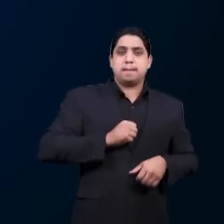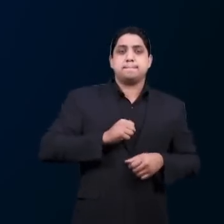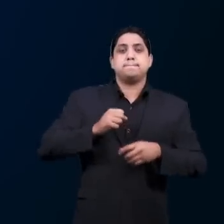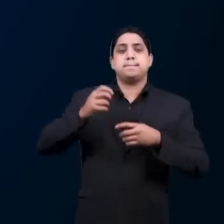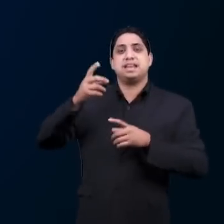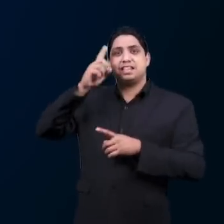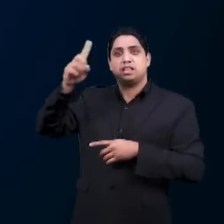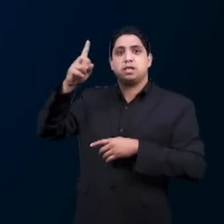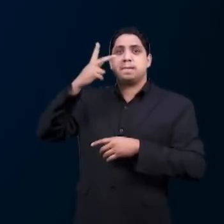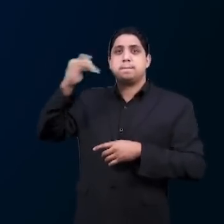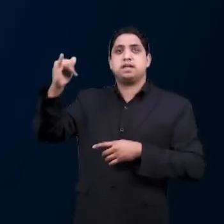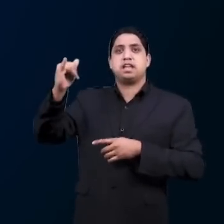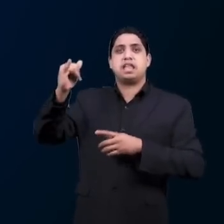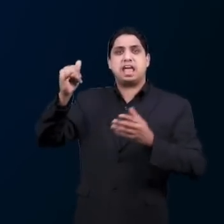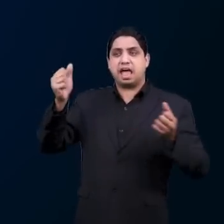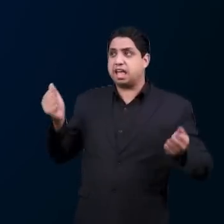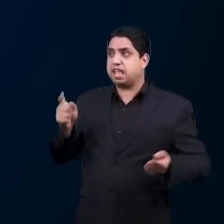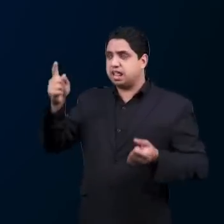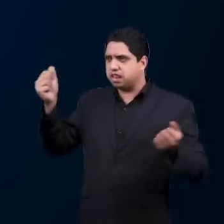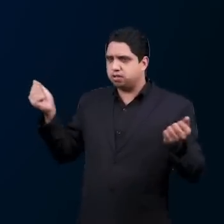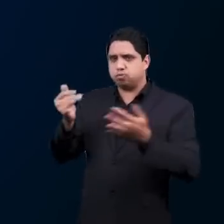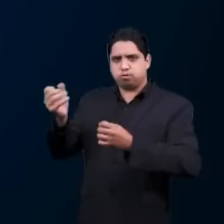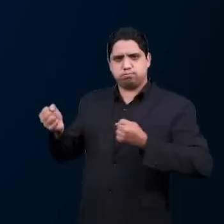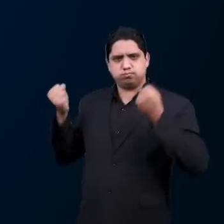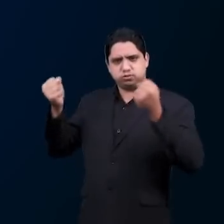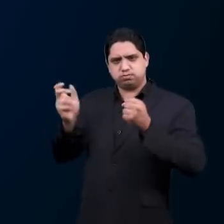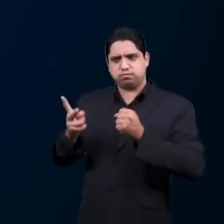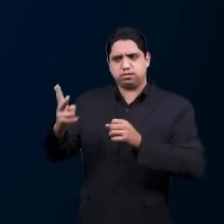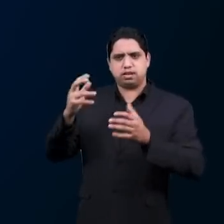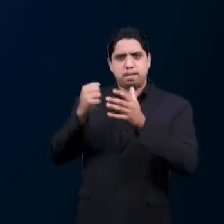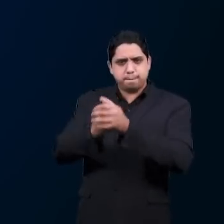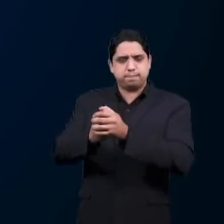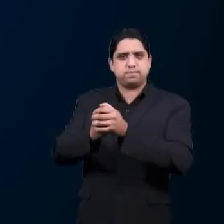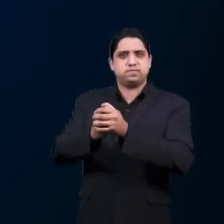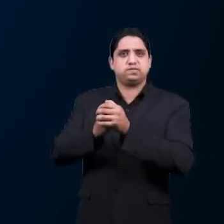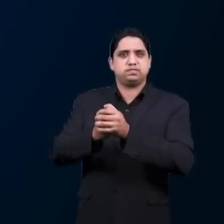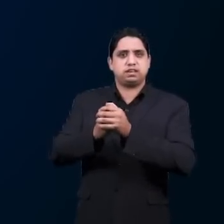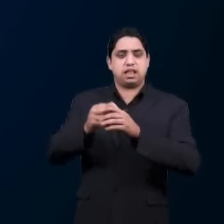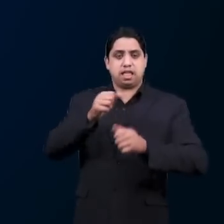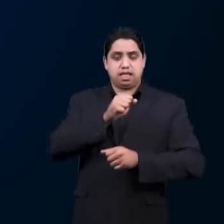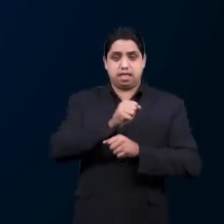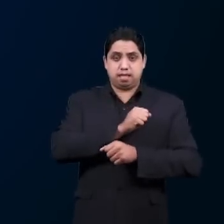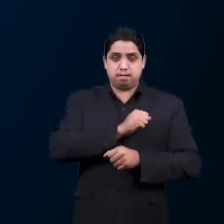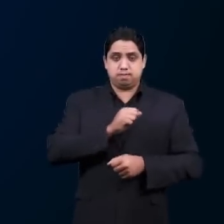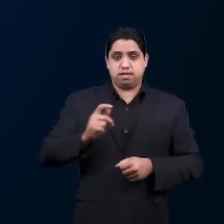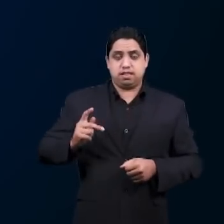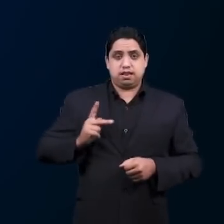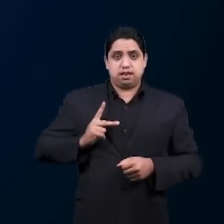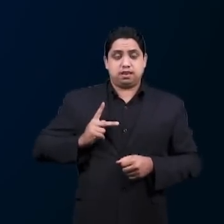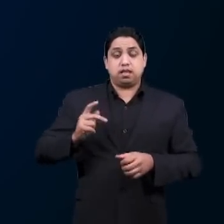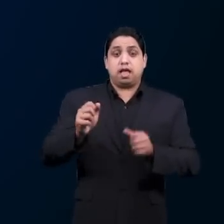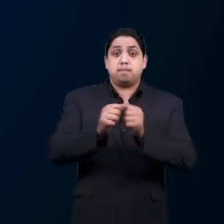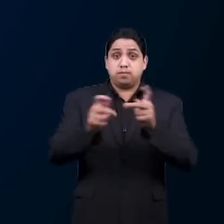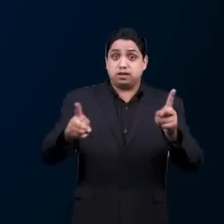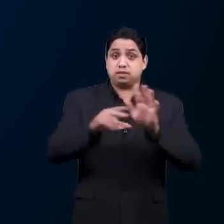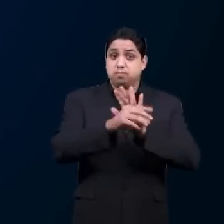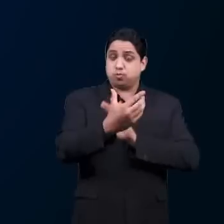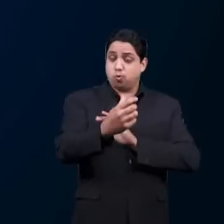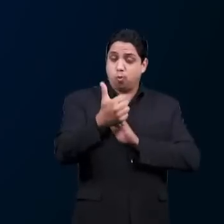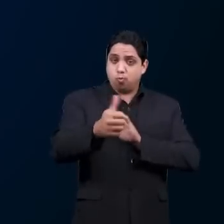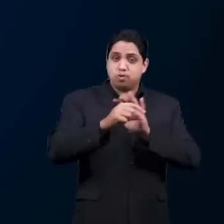Pai, a Ele a glória, o poder para todo sempre. Amém. Apocalipse 1:6, a paz do